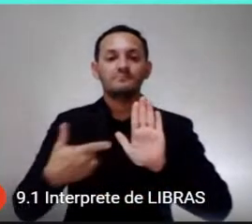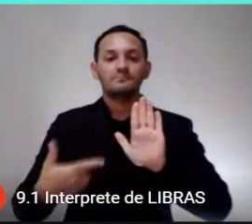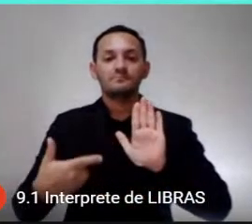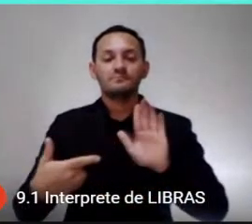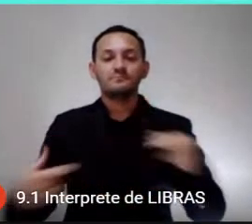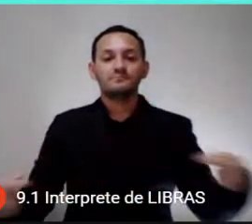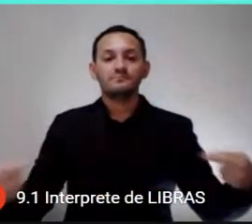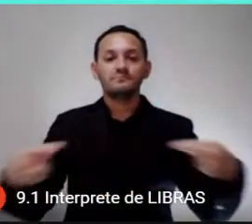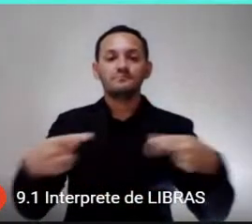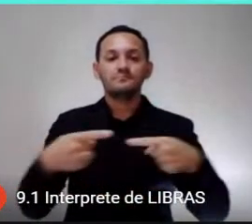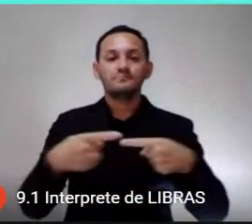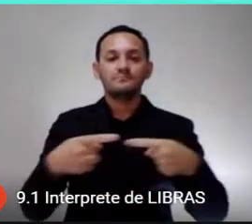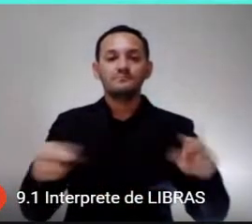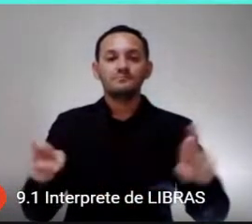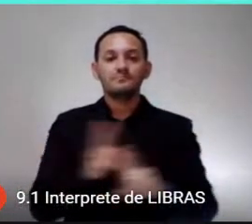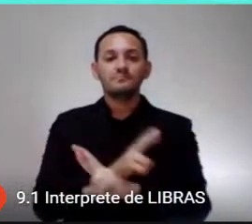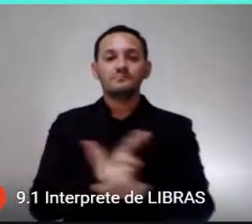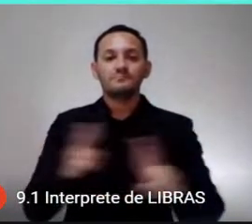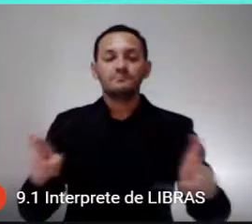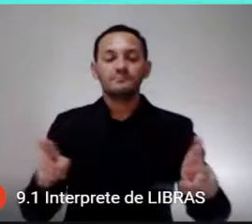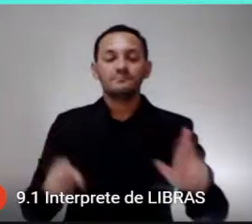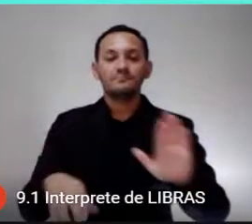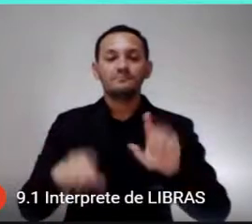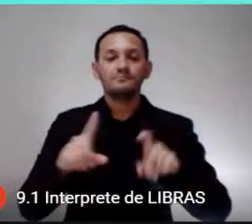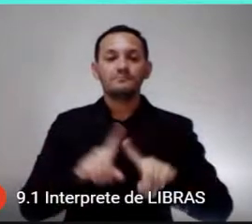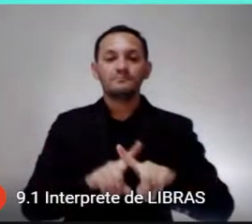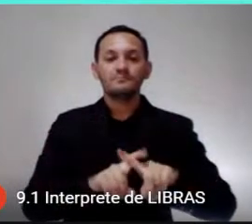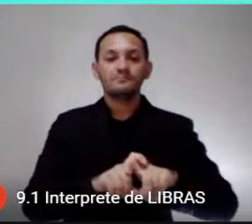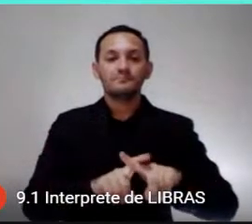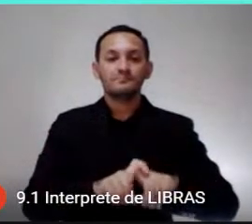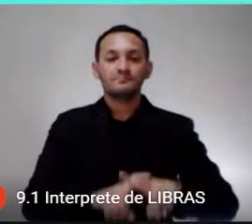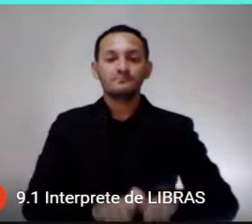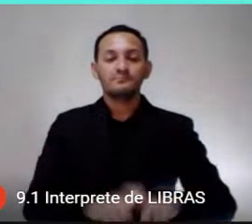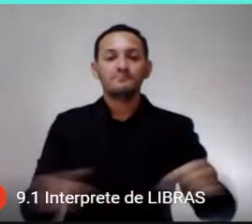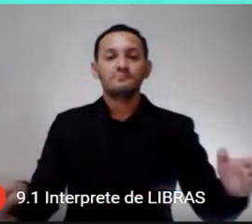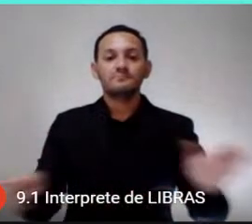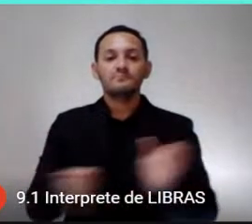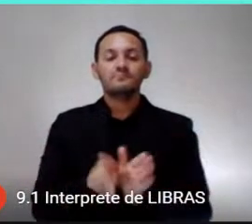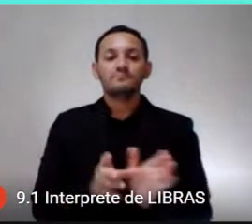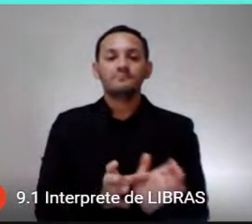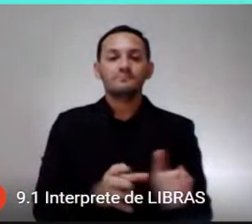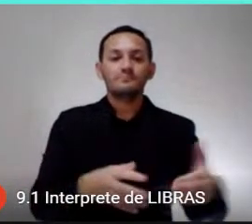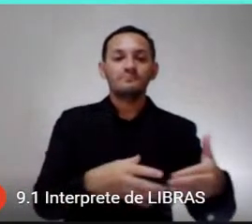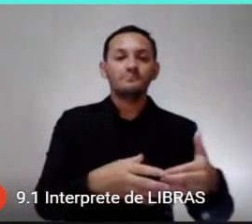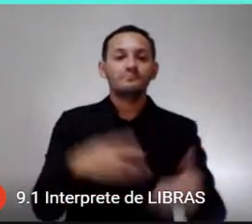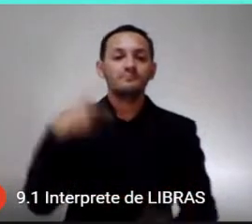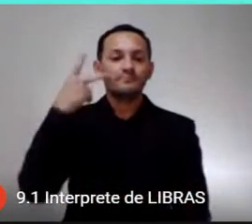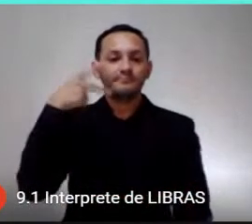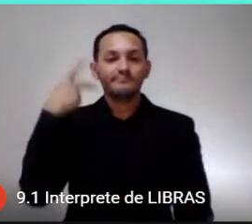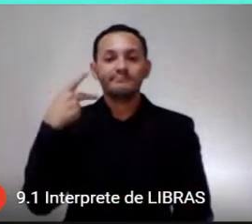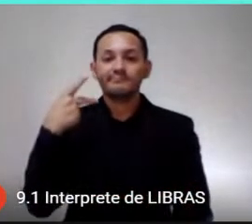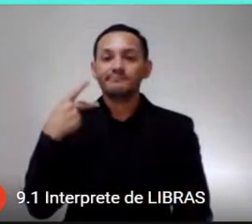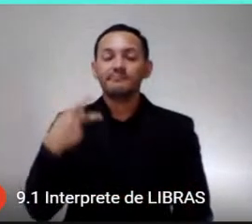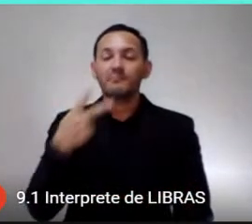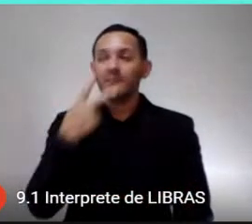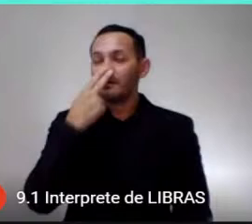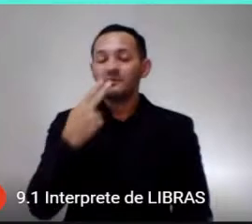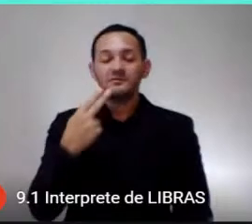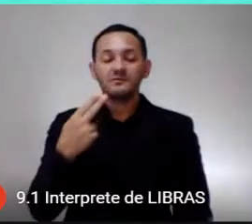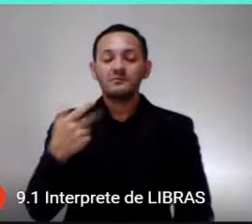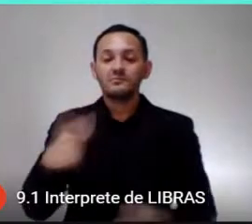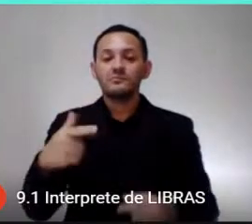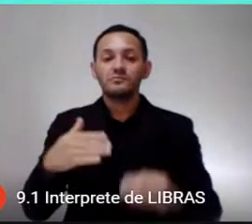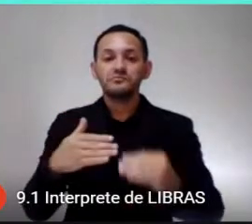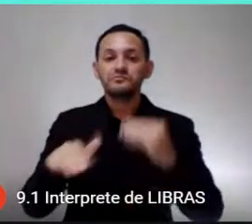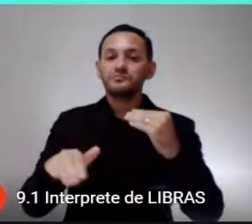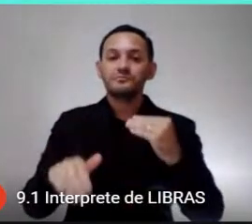refere o caput está falando dos partidos políticos. Então, eu vejo que não há nenhuma ofensa